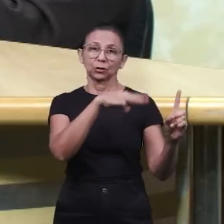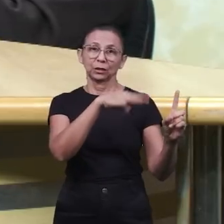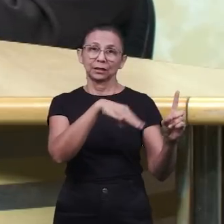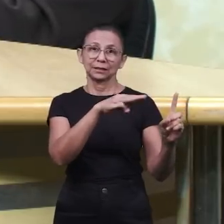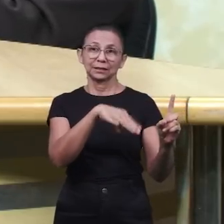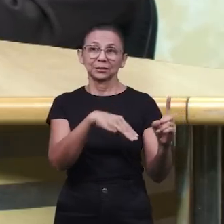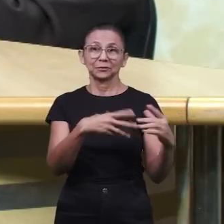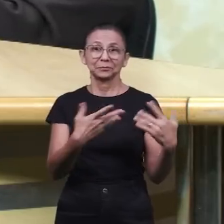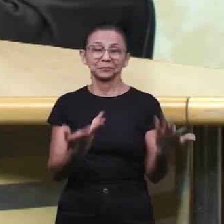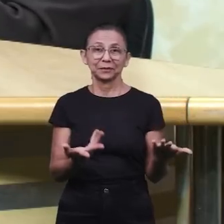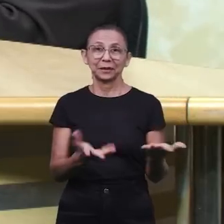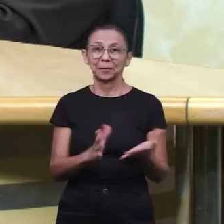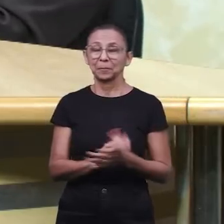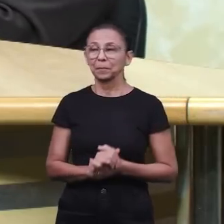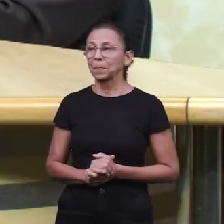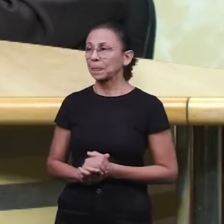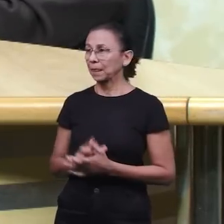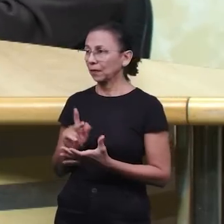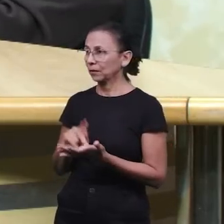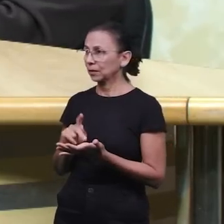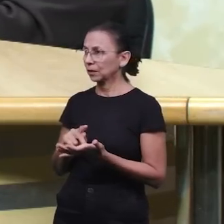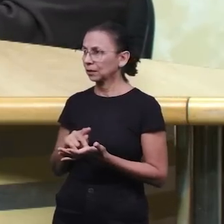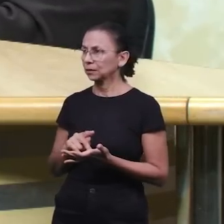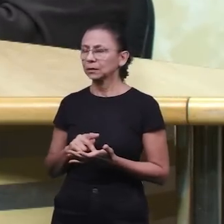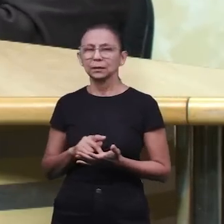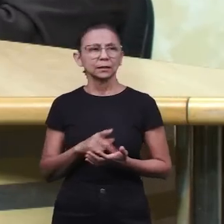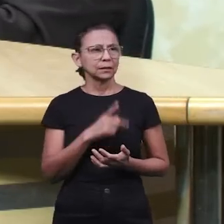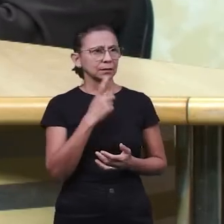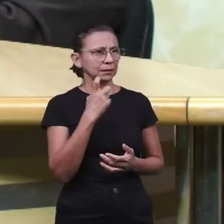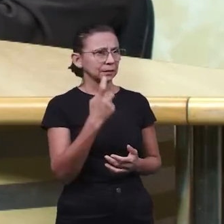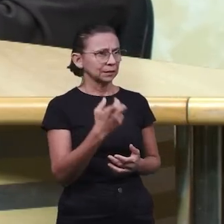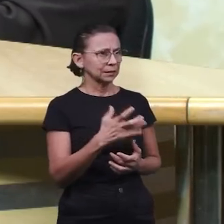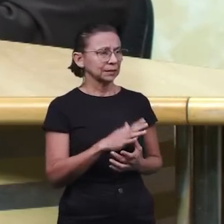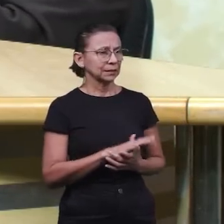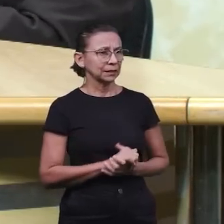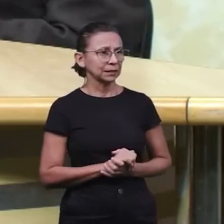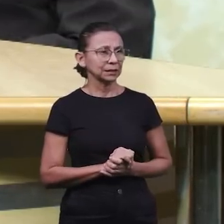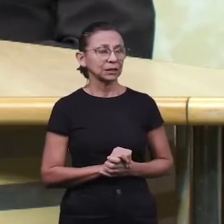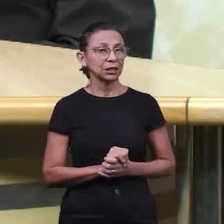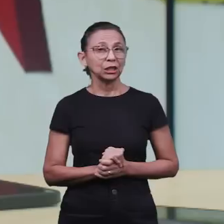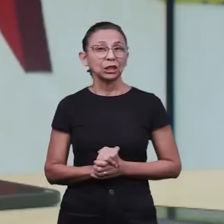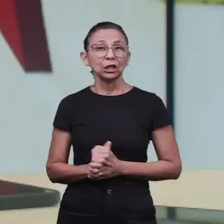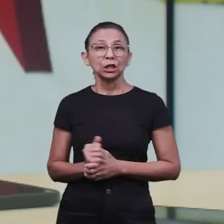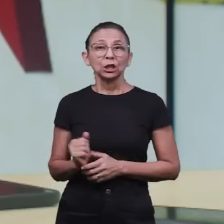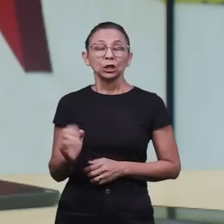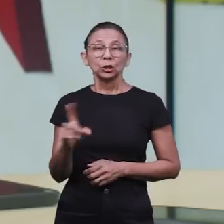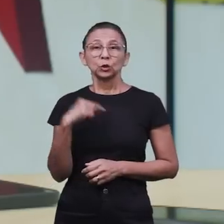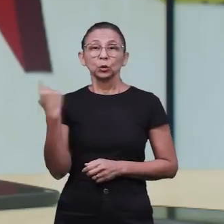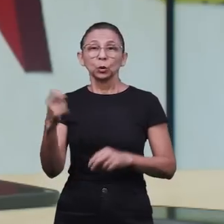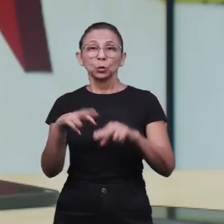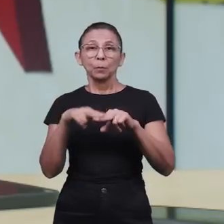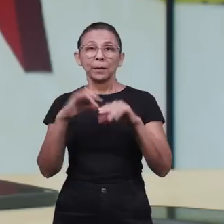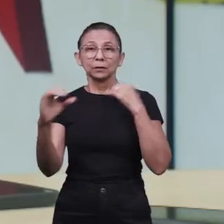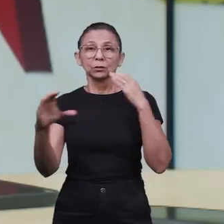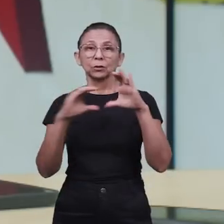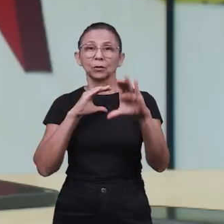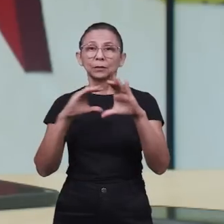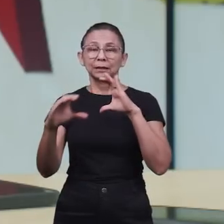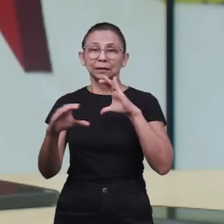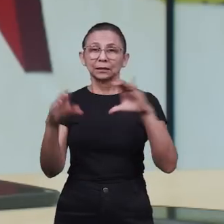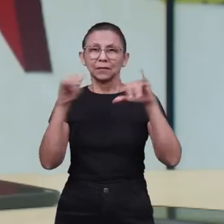Não é? E digo mais, né? É interessante quando você falou toda a mídia, porque de fato